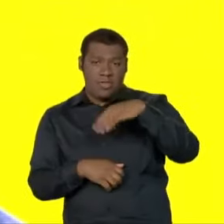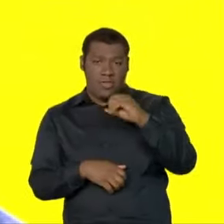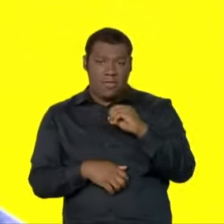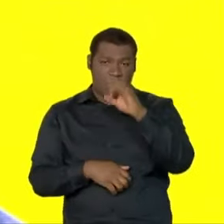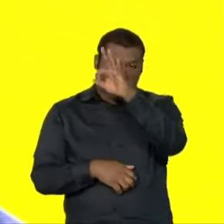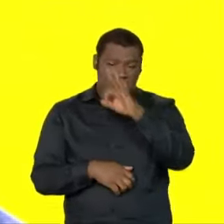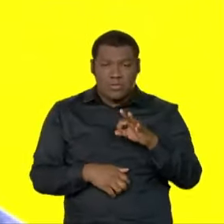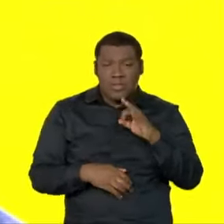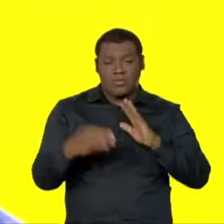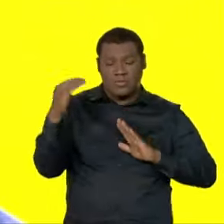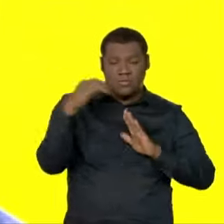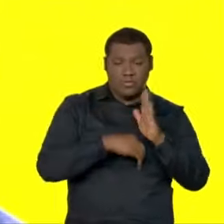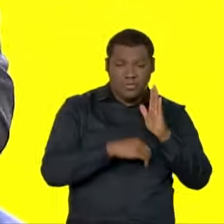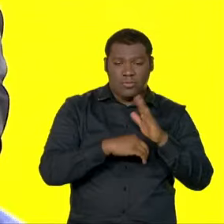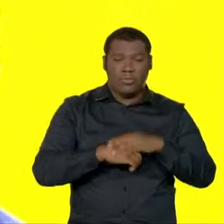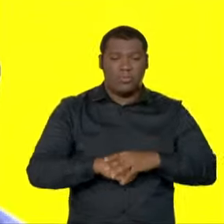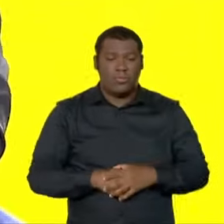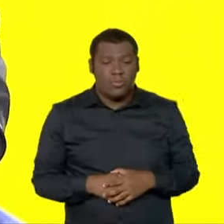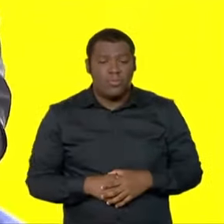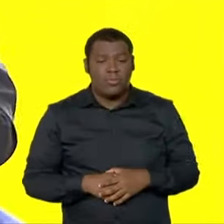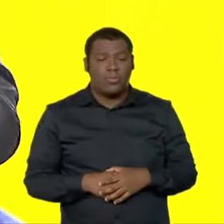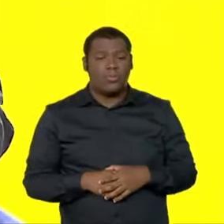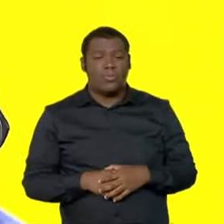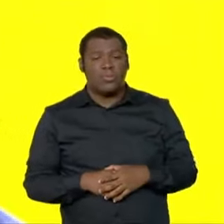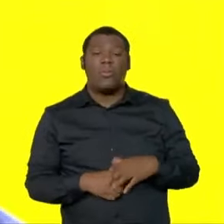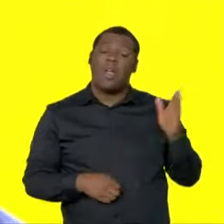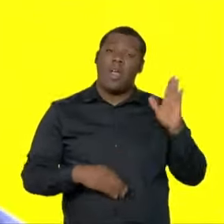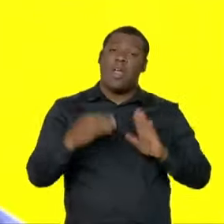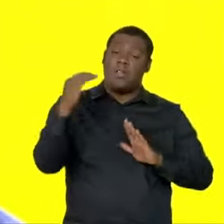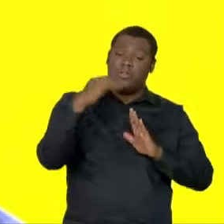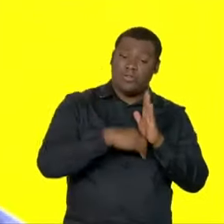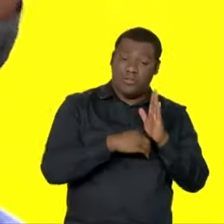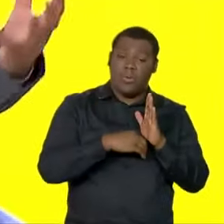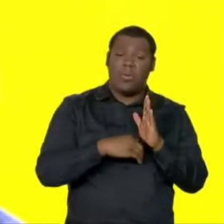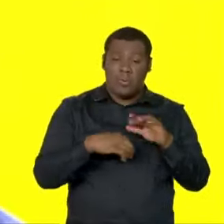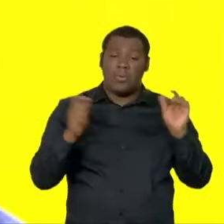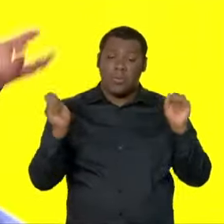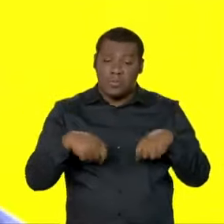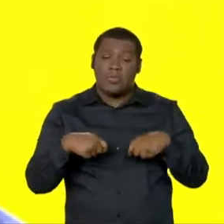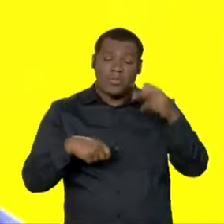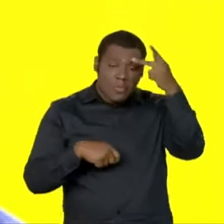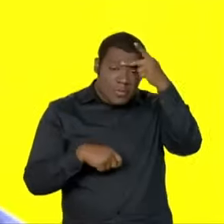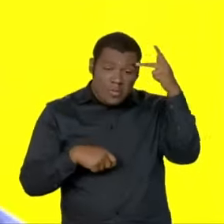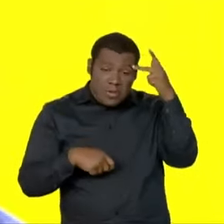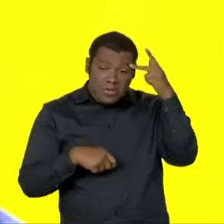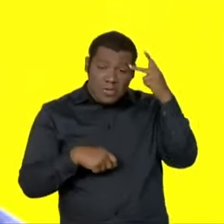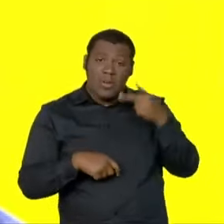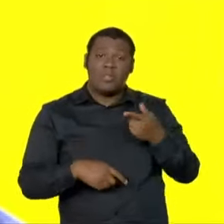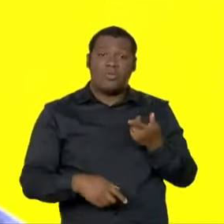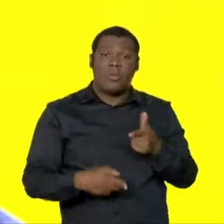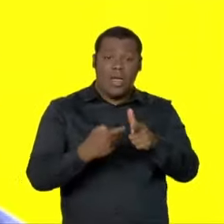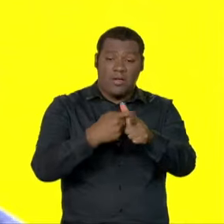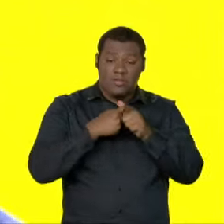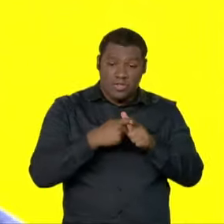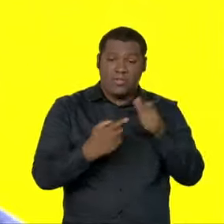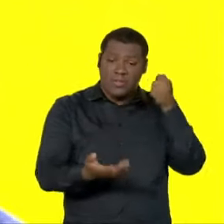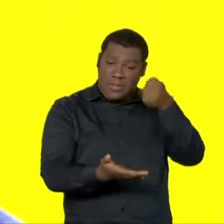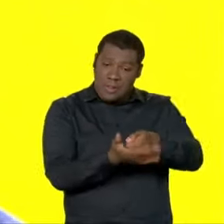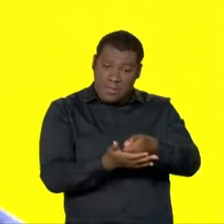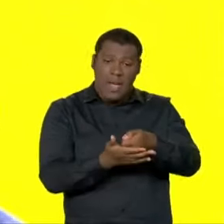àquilo que a pessoa tem de problemas. Então, é um desconto significativo que permite que as pessoas possam quitar as suas dívidas.